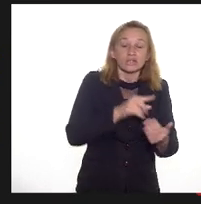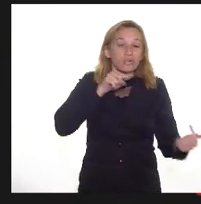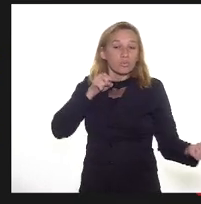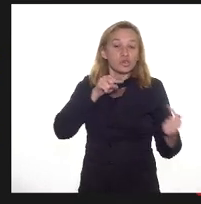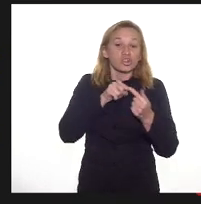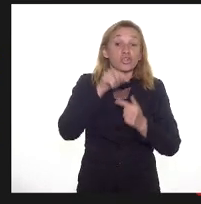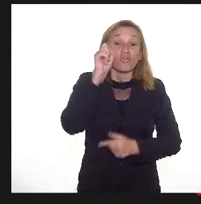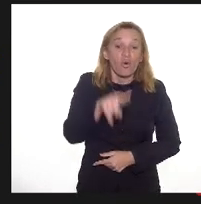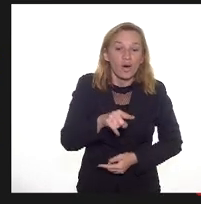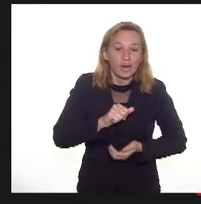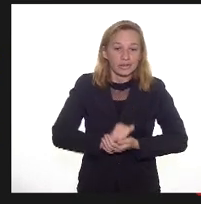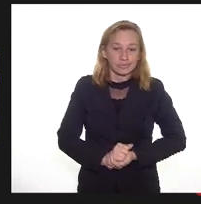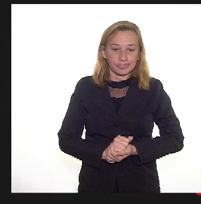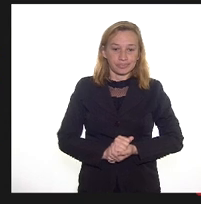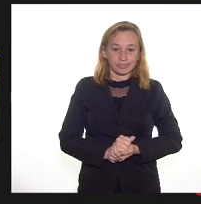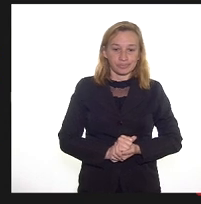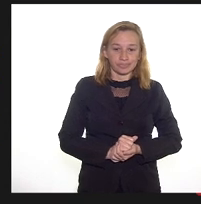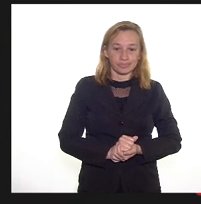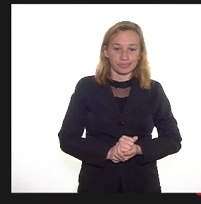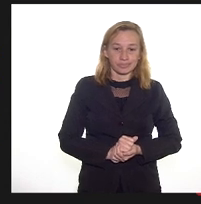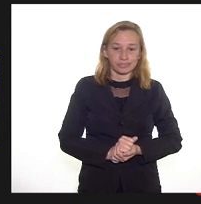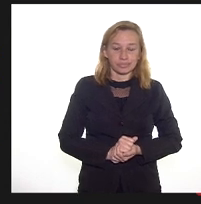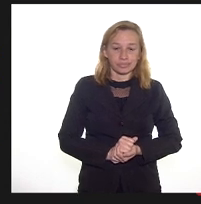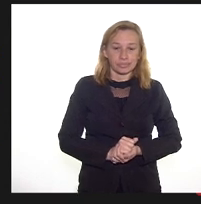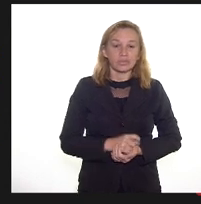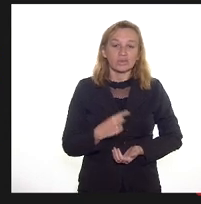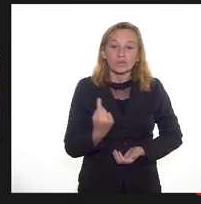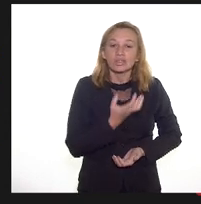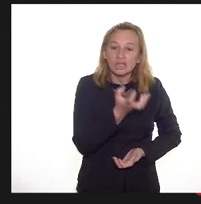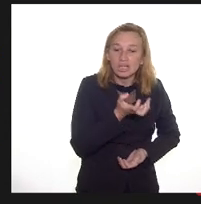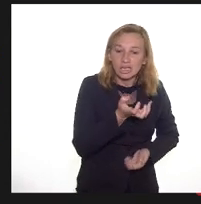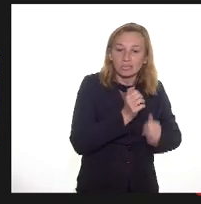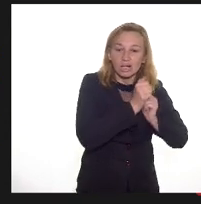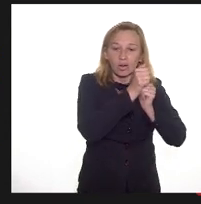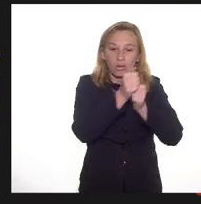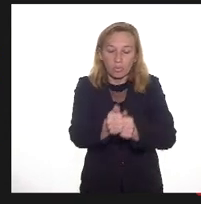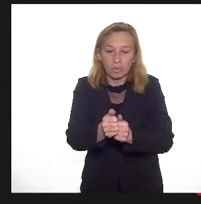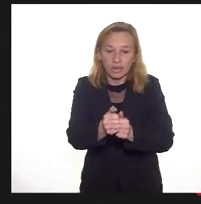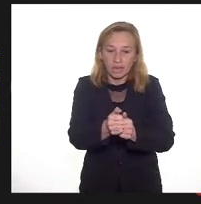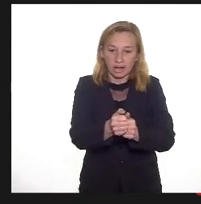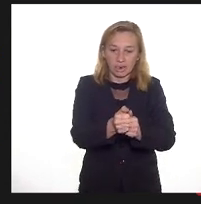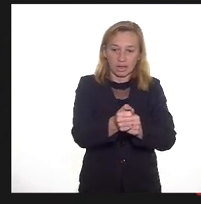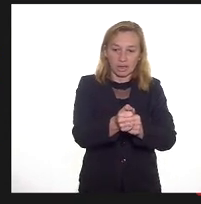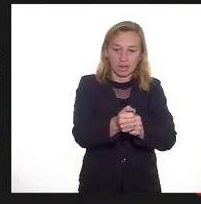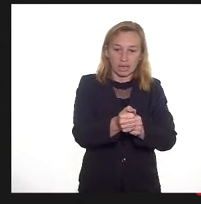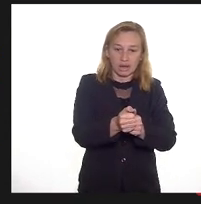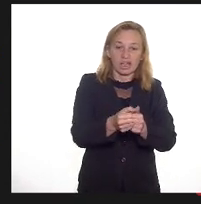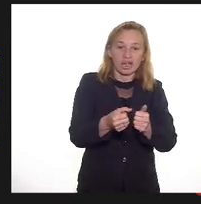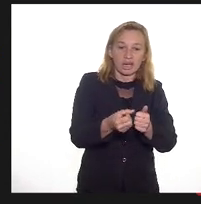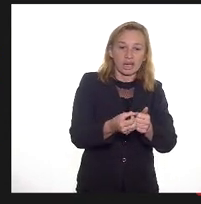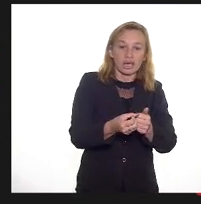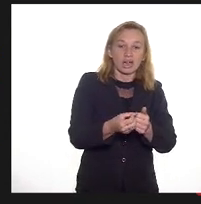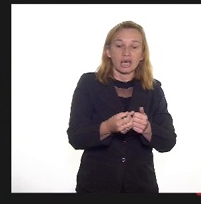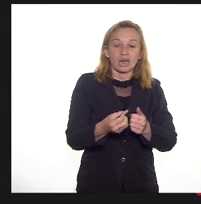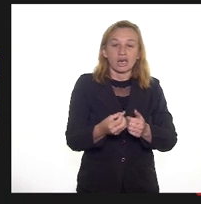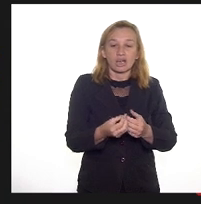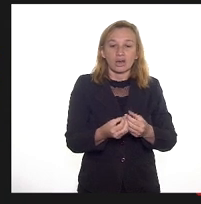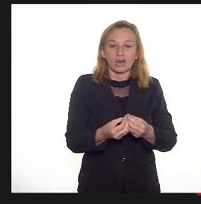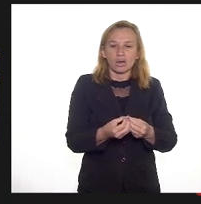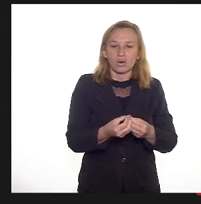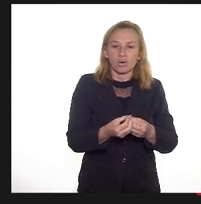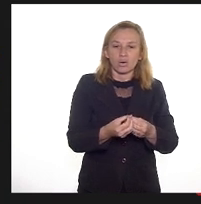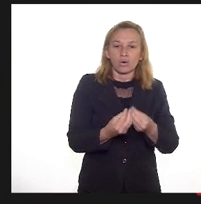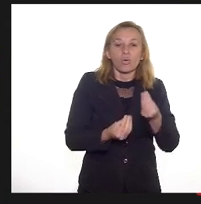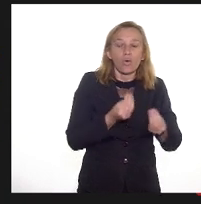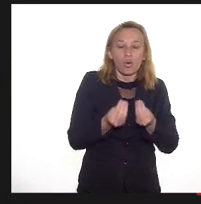foi, no início, né, nós pretendíamos acompanhar o tratamento dado nas duas delegacias de polícia da